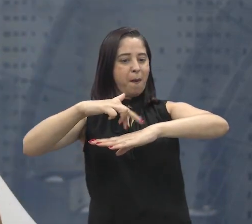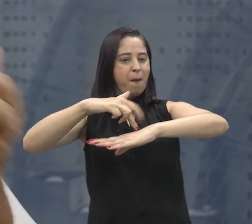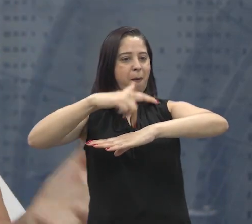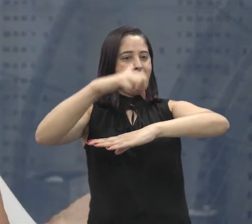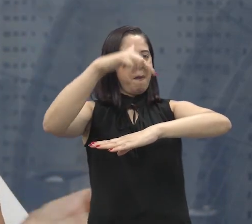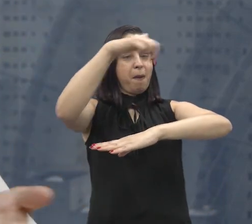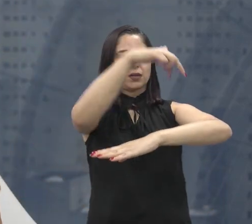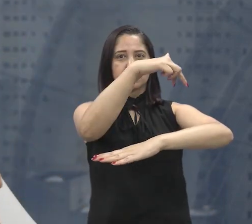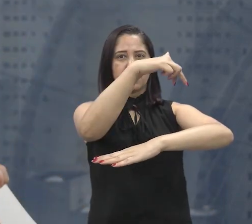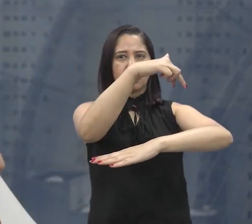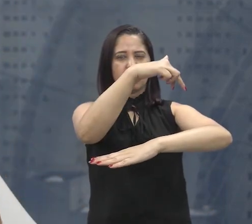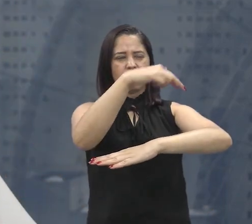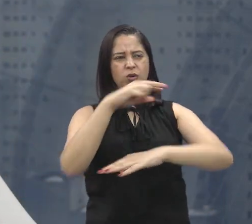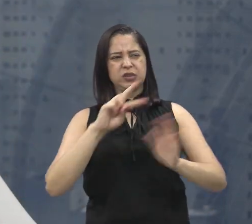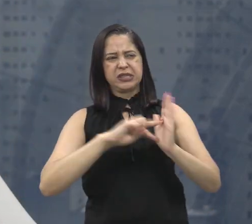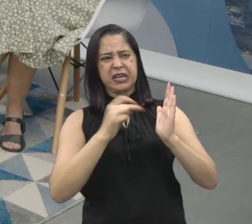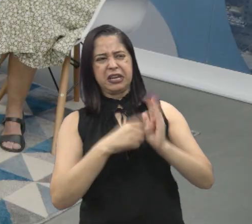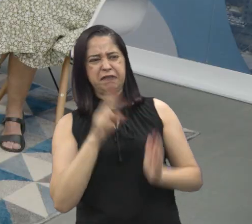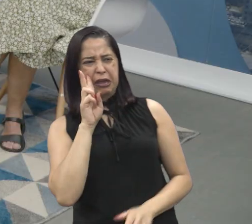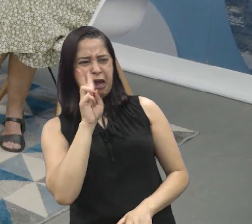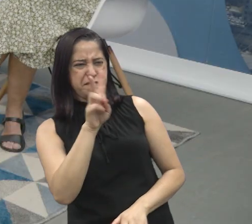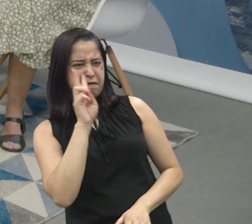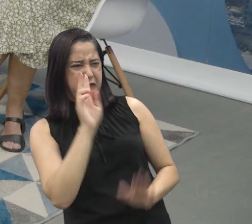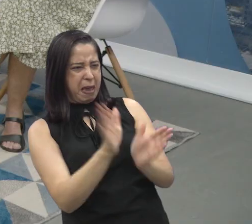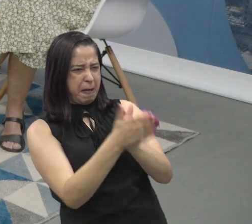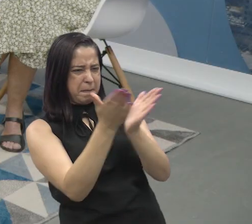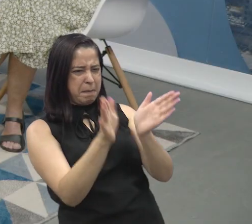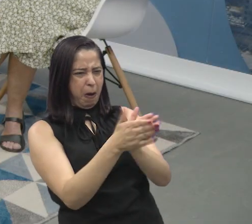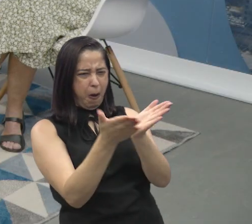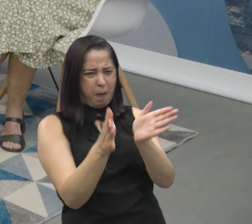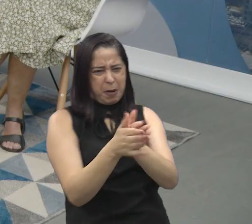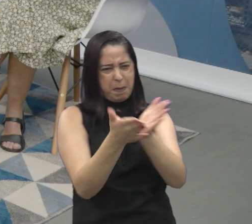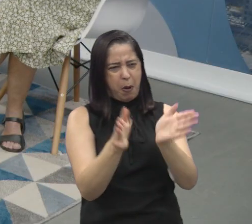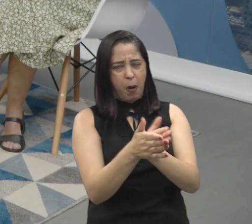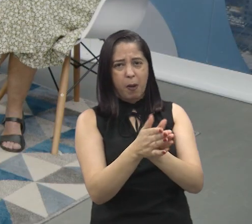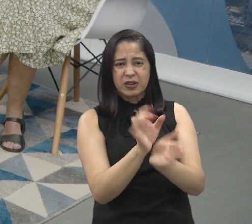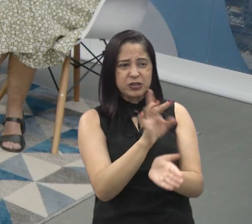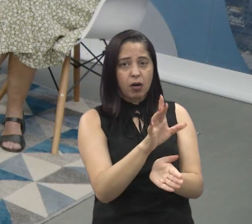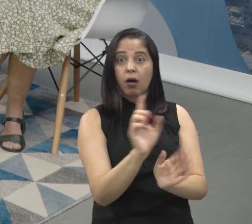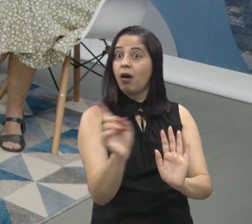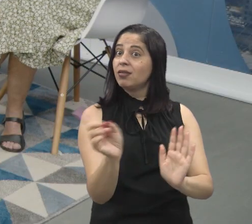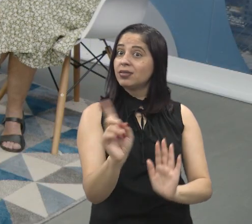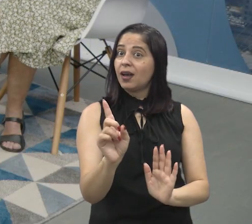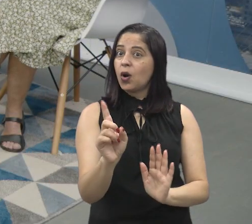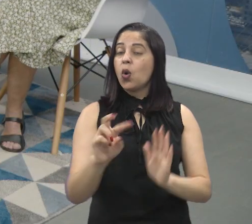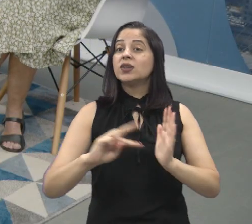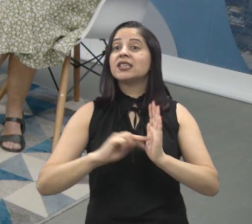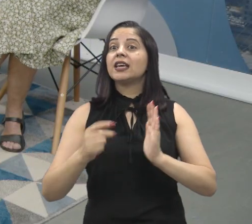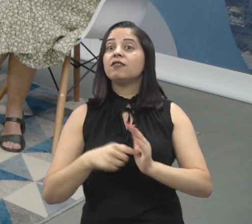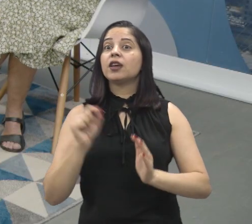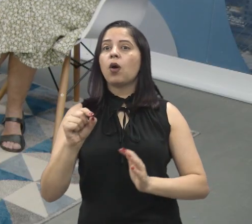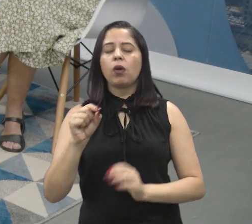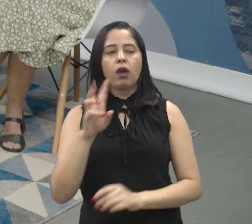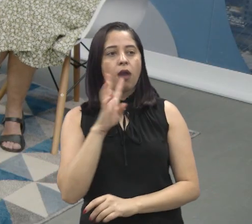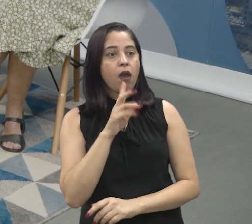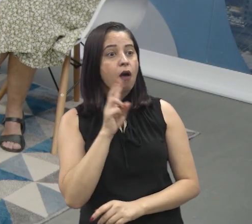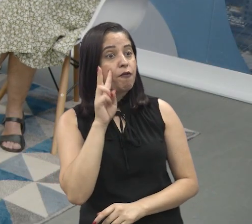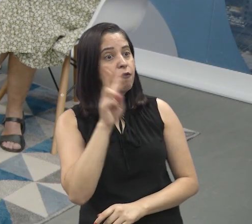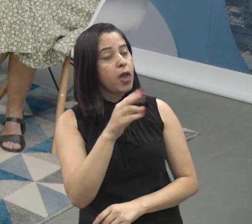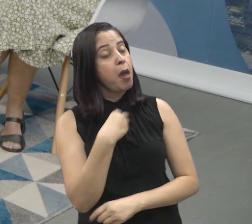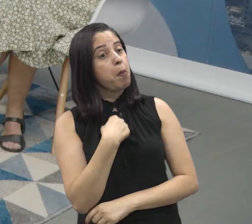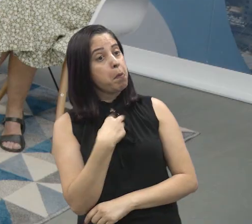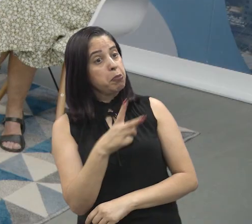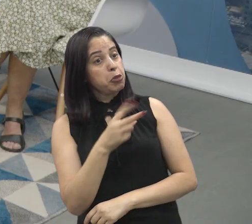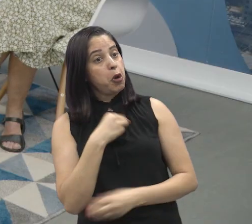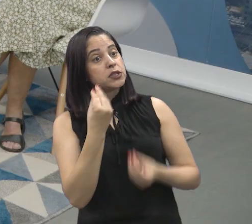Madonna vai à Rocinha. Não entendo isso como um turismo da miséria, um turismo do pobre, um turismo de